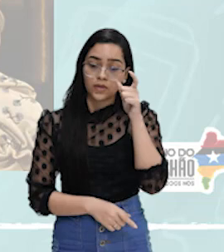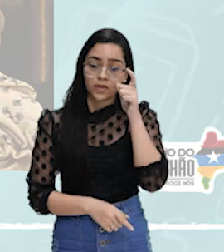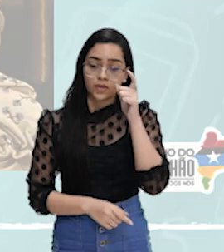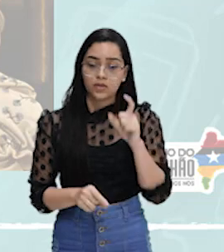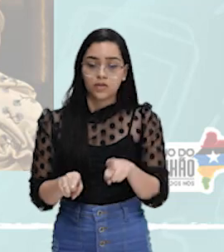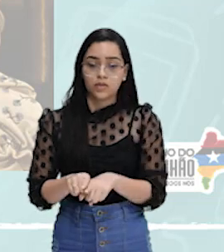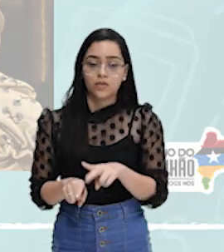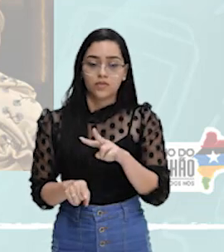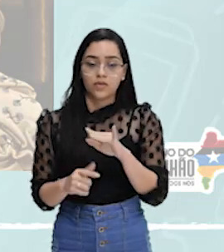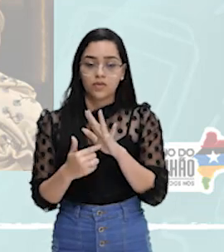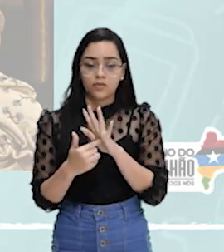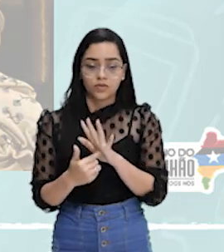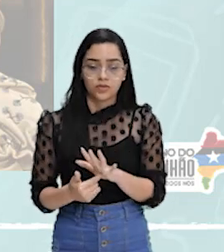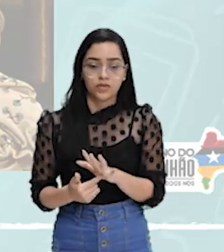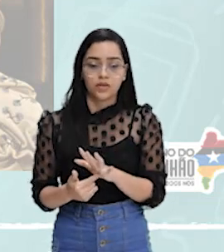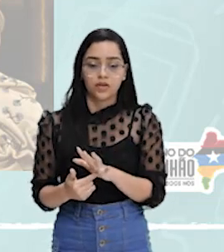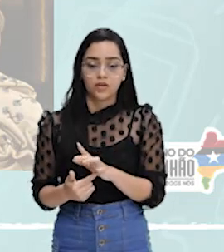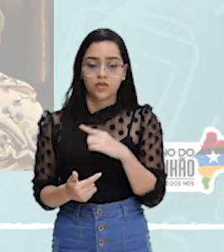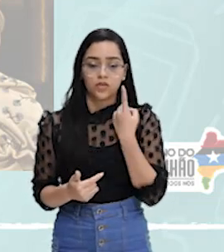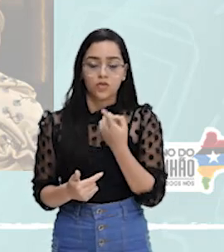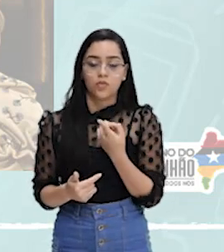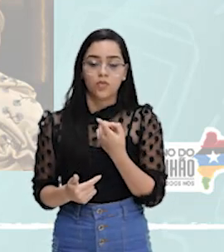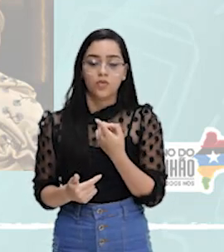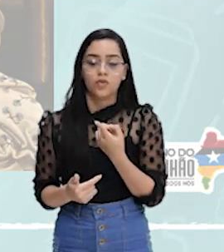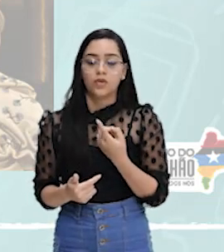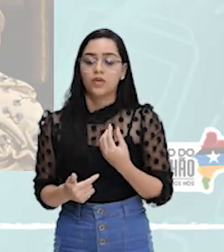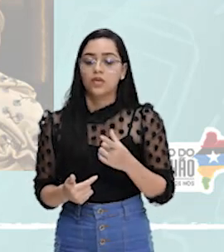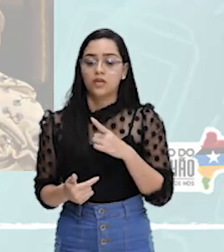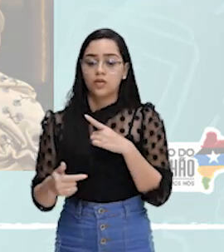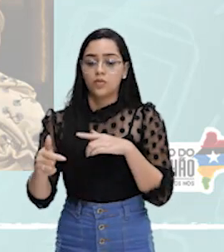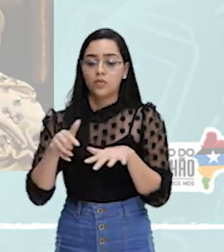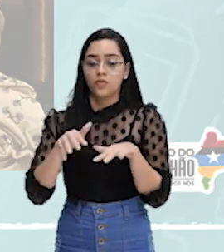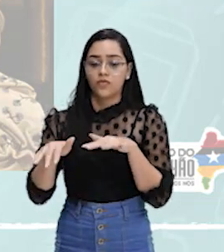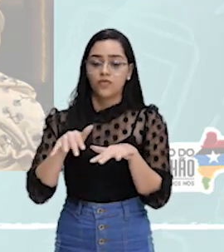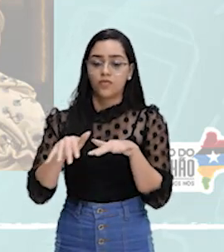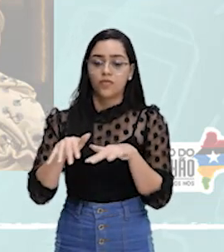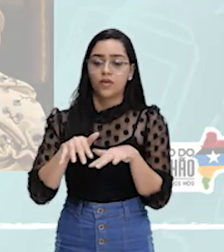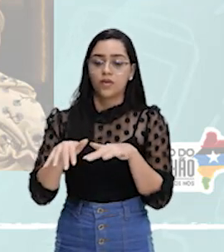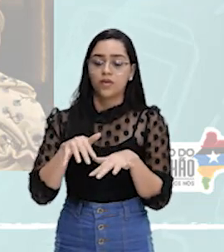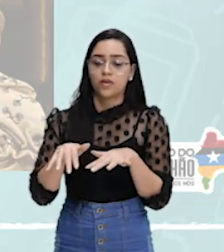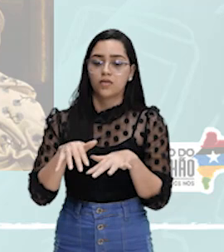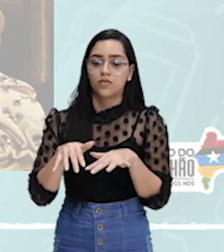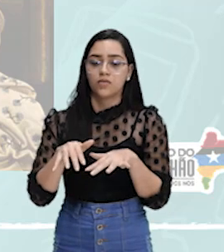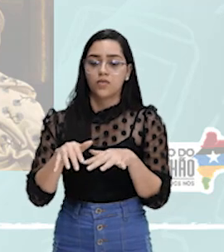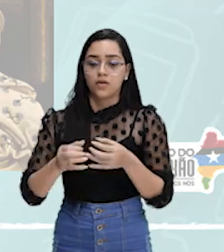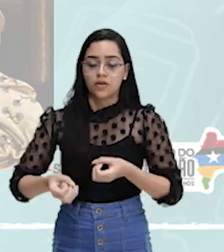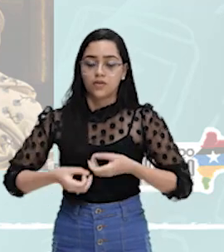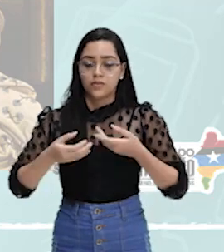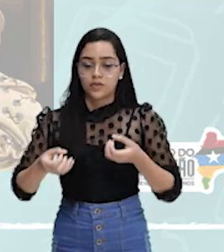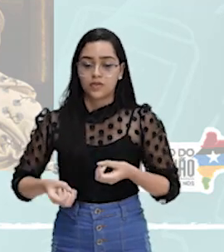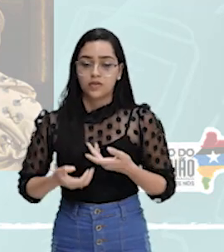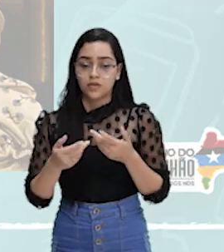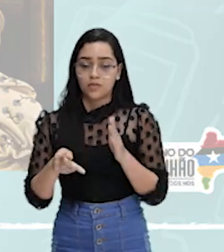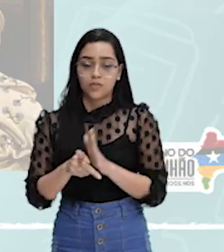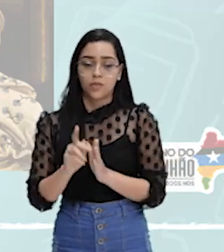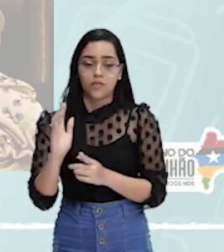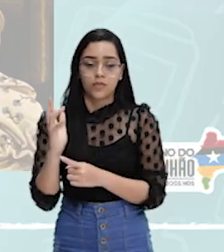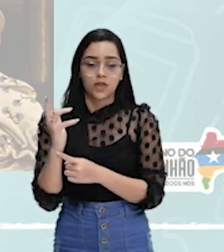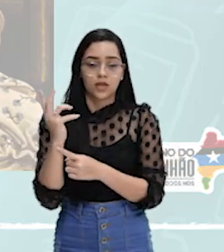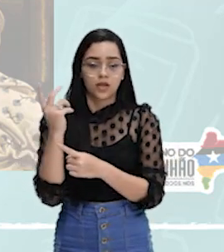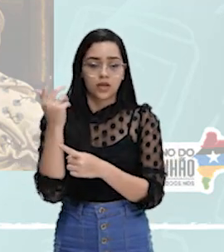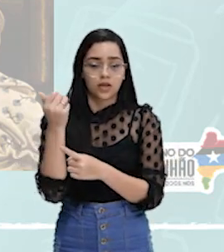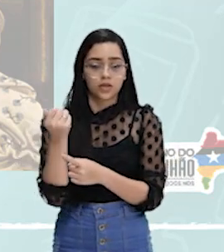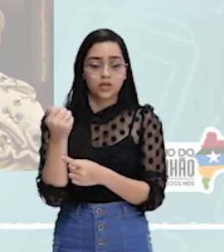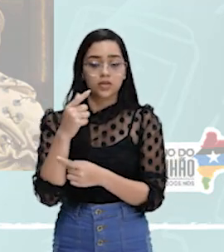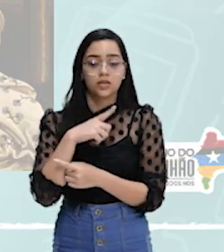que vai mostrar bem como nós estamos diante de um movimento que tem uma expressão muito mais na arte,